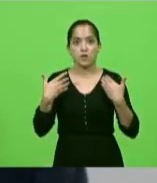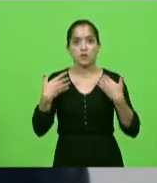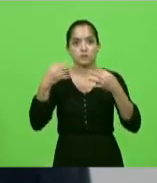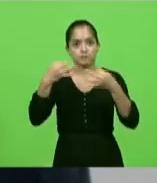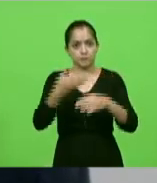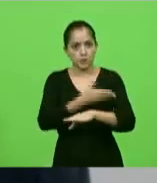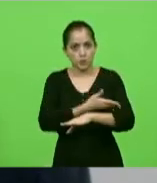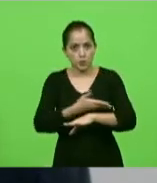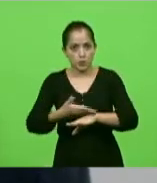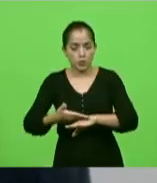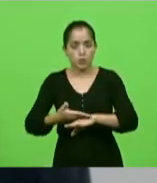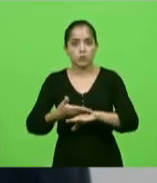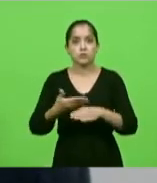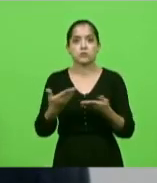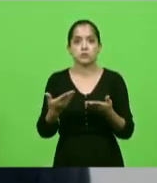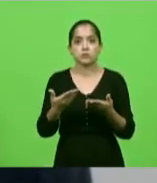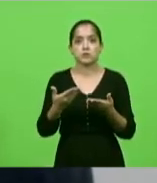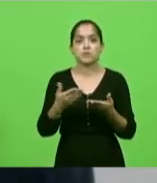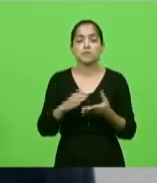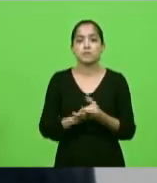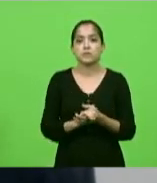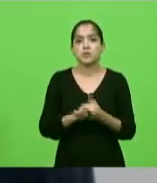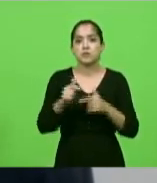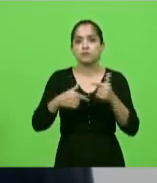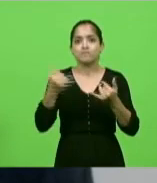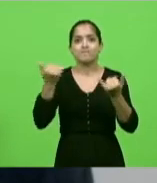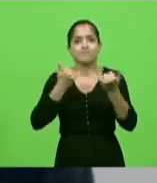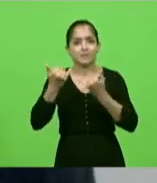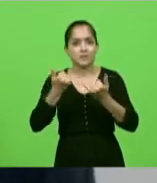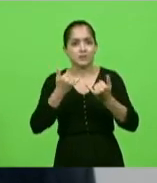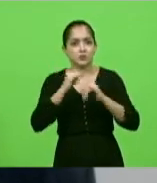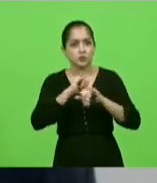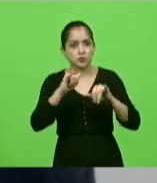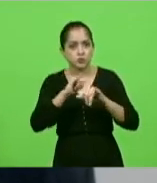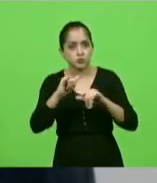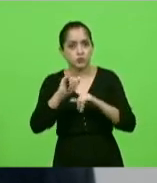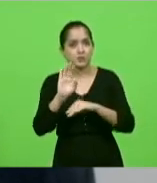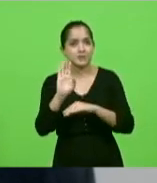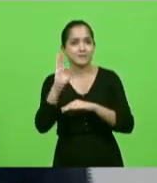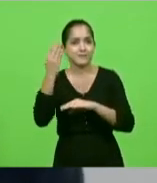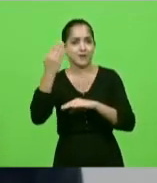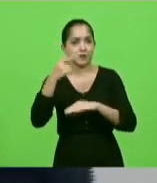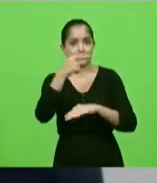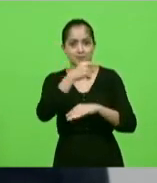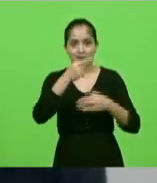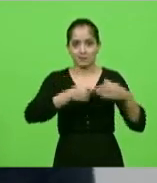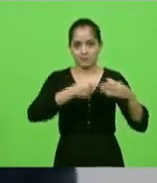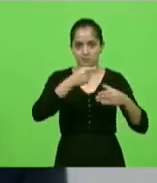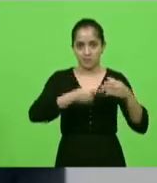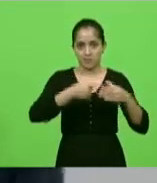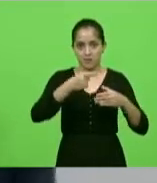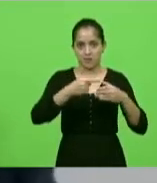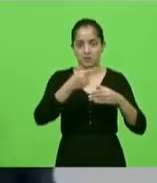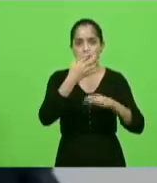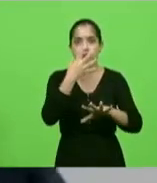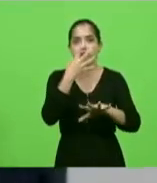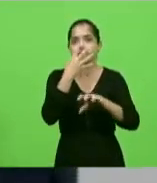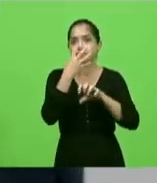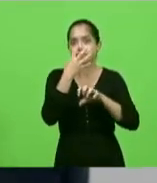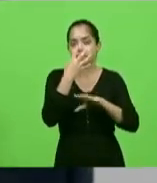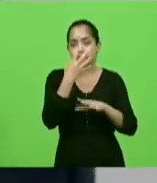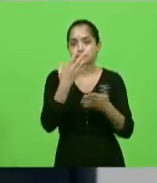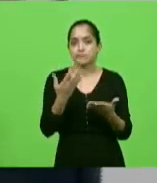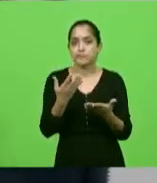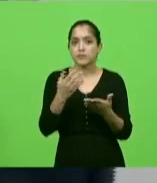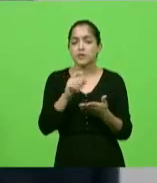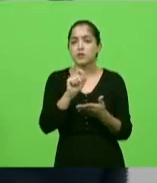cargo, no tocante às supostas prestações de informações falsas à CPI dos respiradores. Aqui eu gostaria de só fazer uma advertência